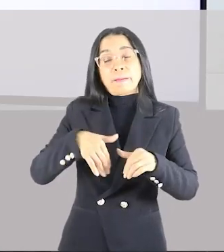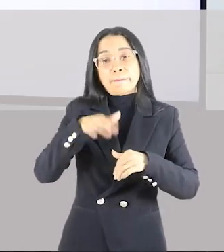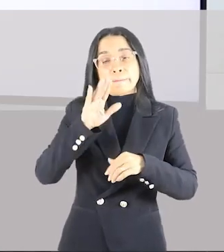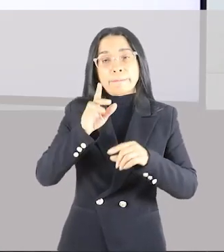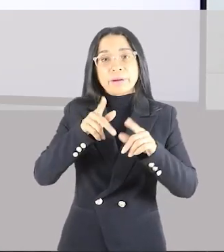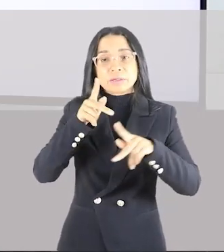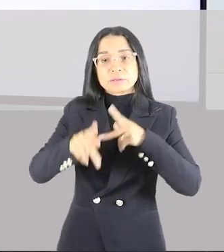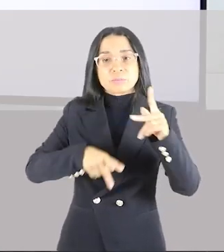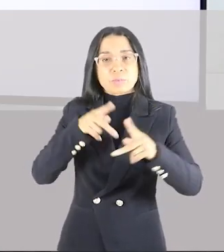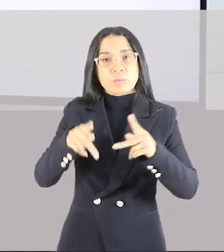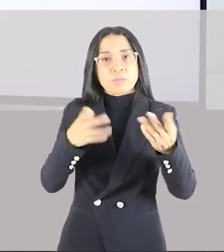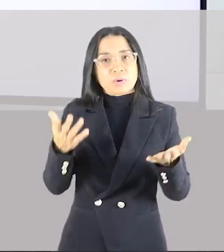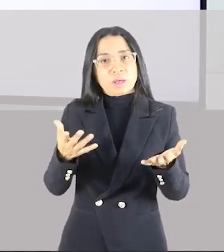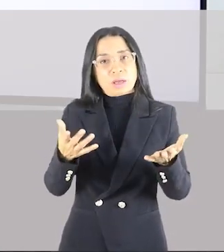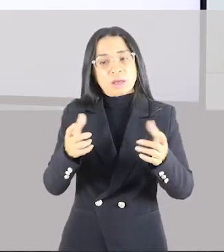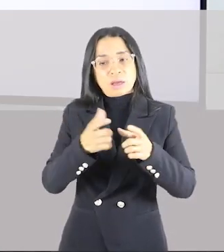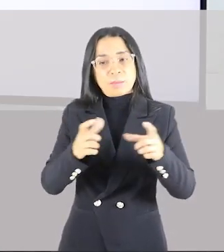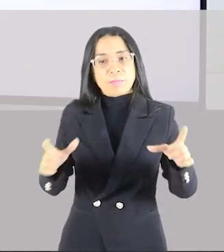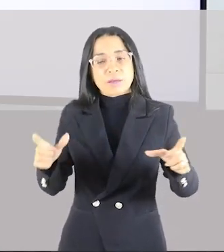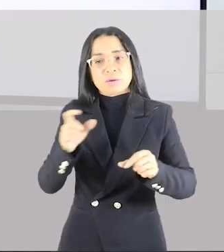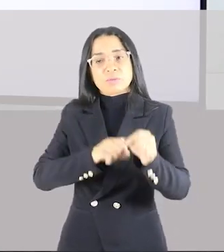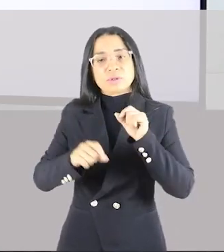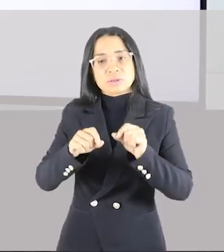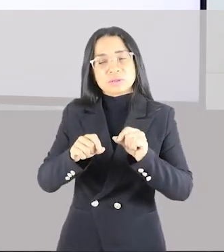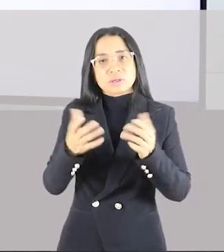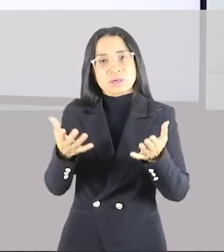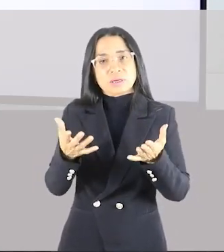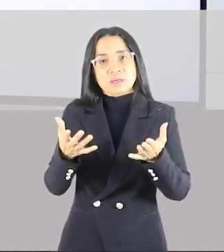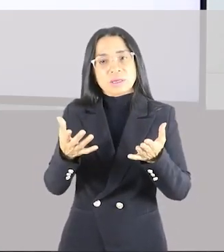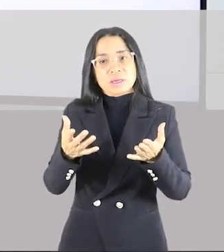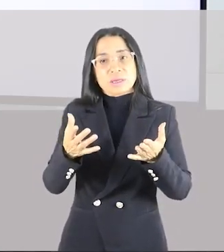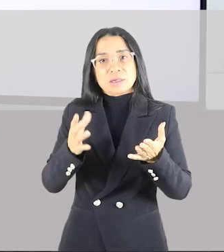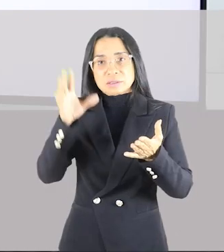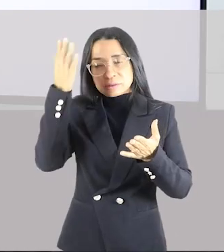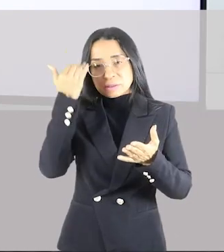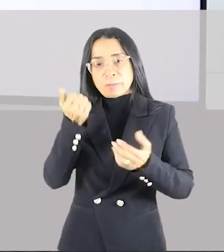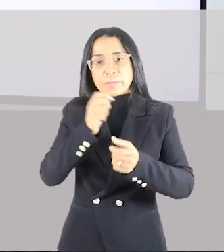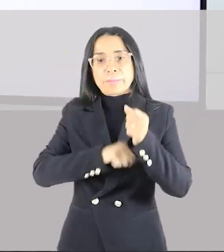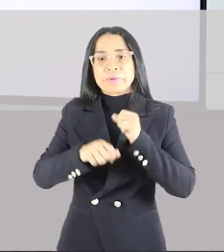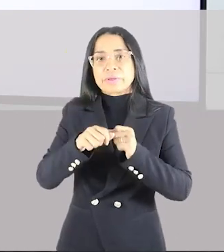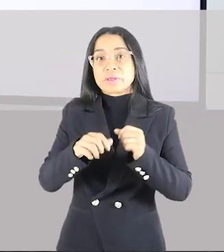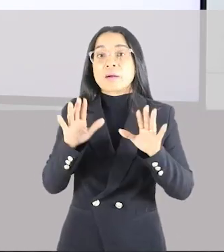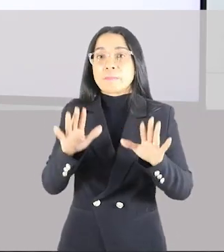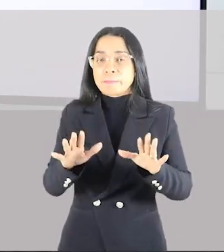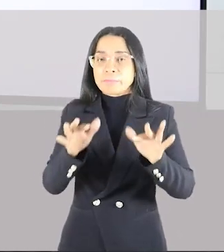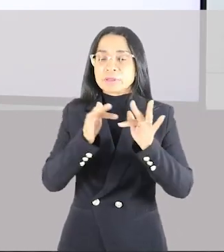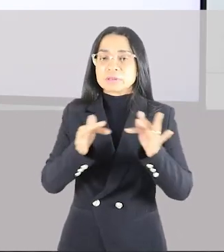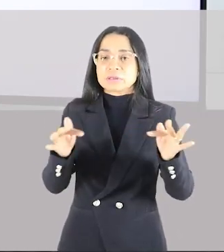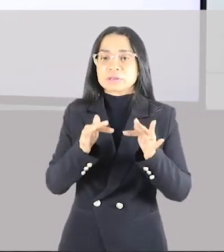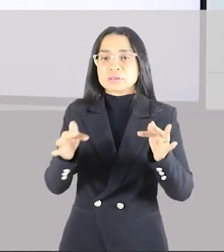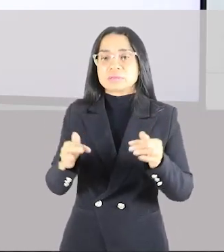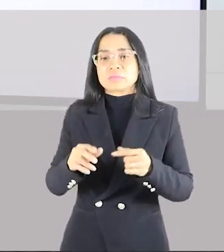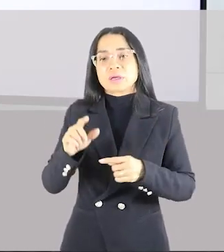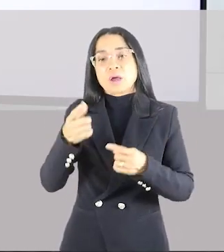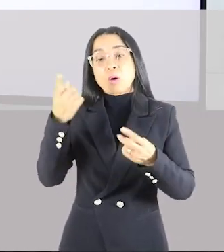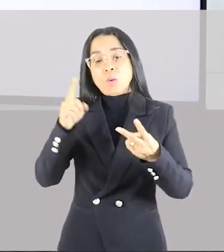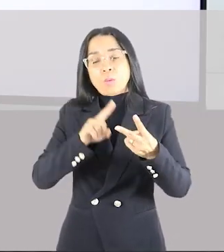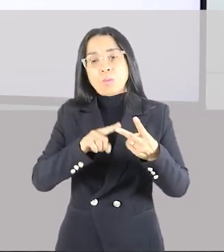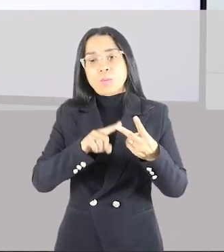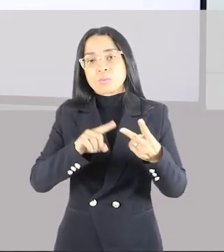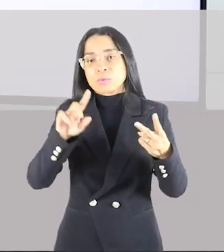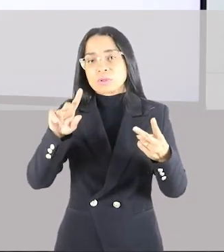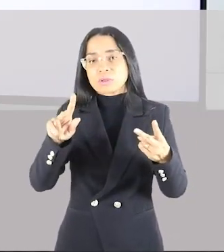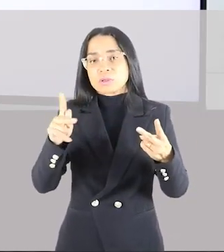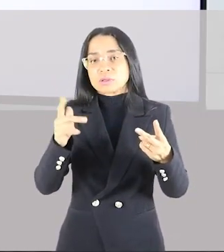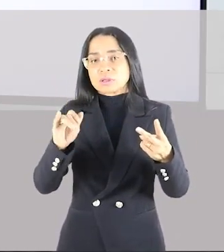não é que todo mundo dominava, mas era mais simplificada. A hierárquica, né, que também era uma escrita que era muito